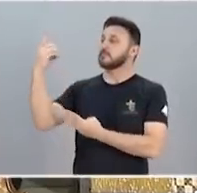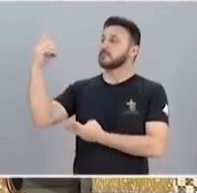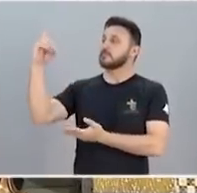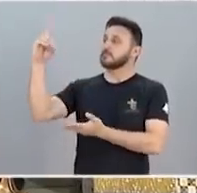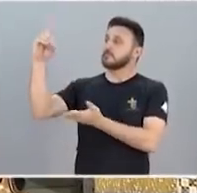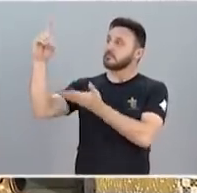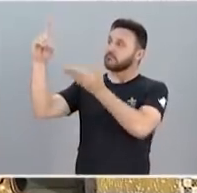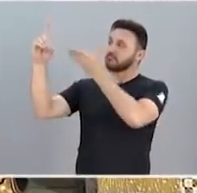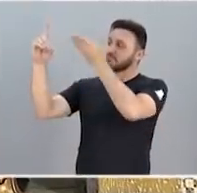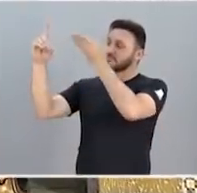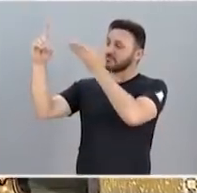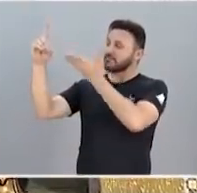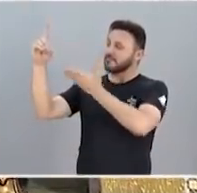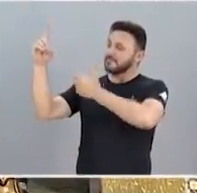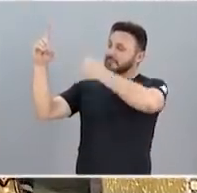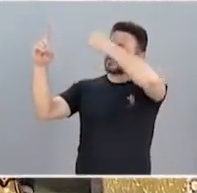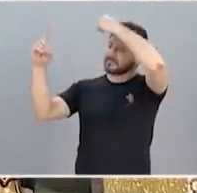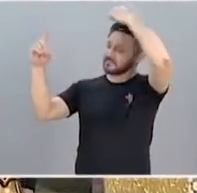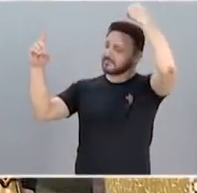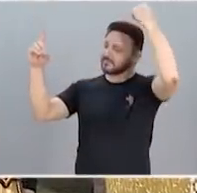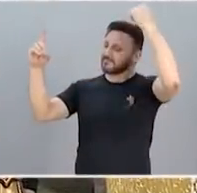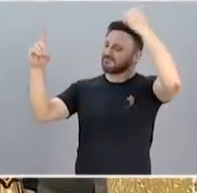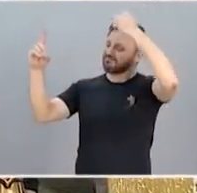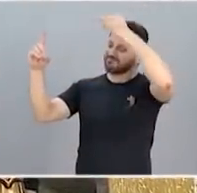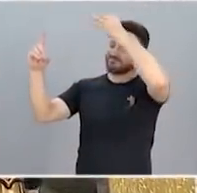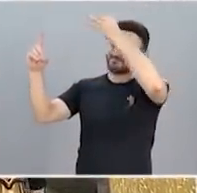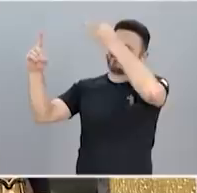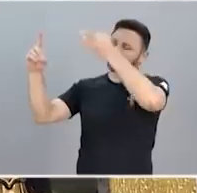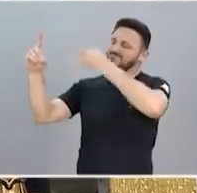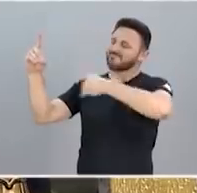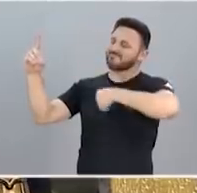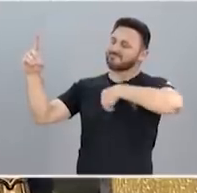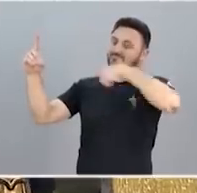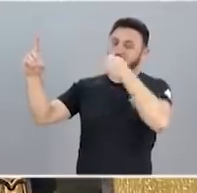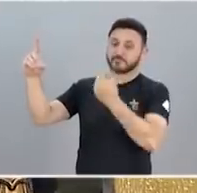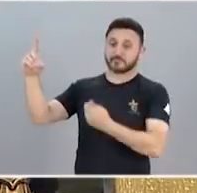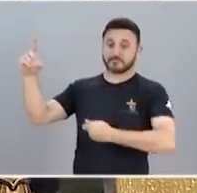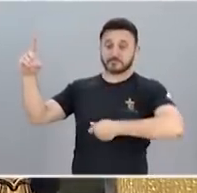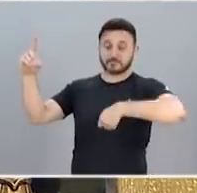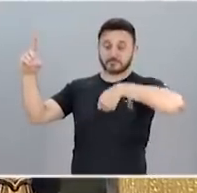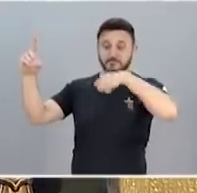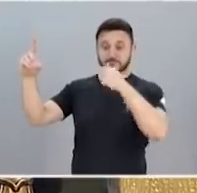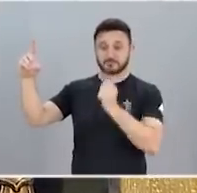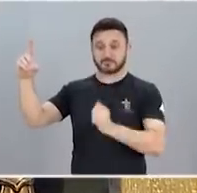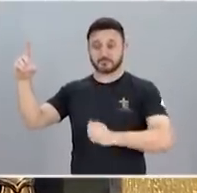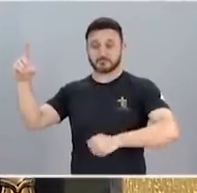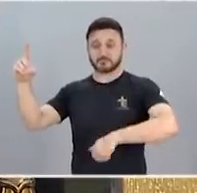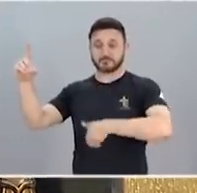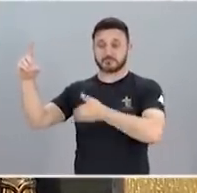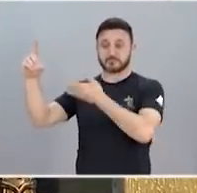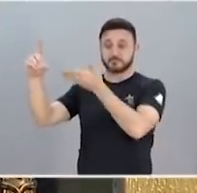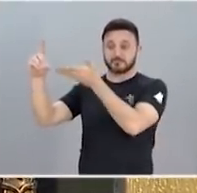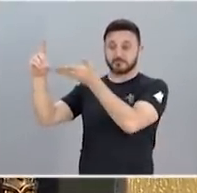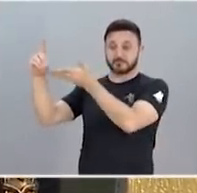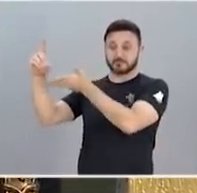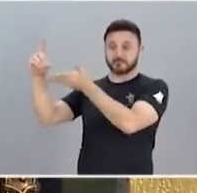Trindade Santa, eu preciso de ti.